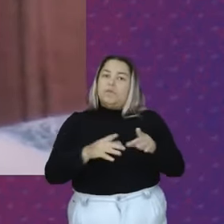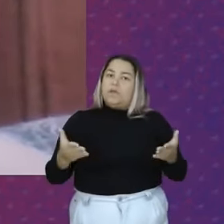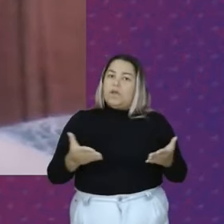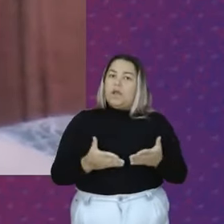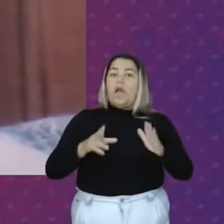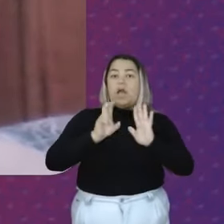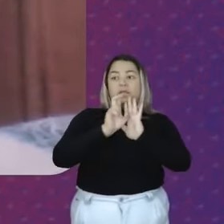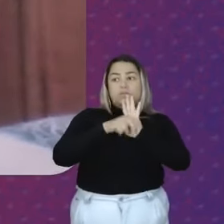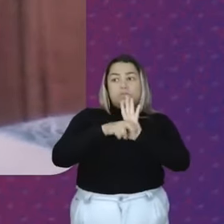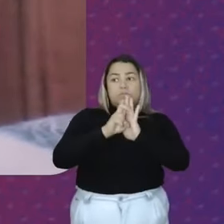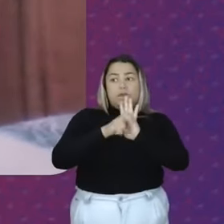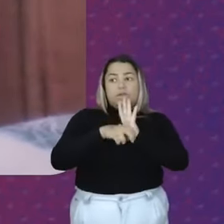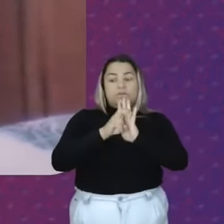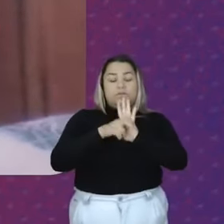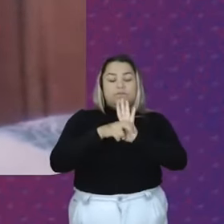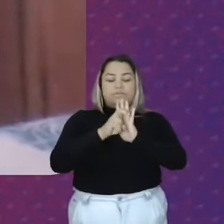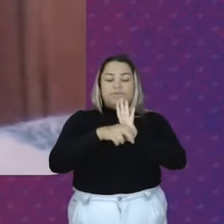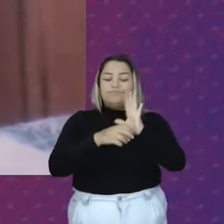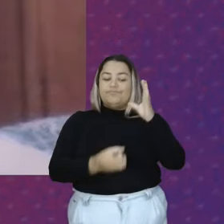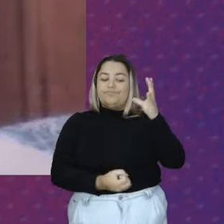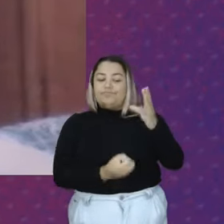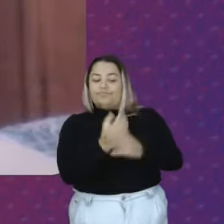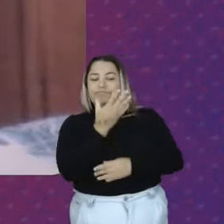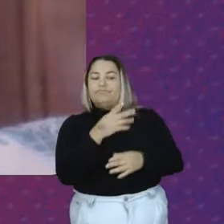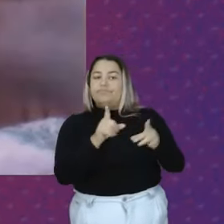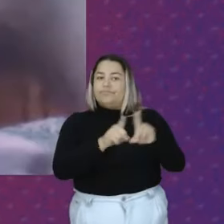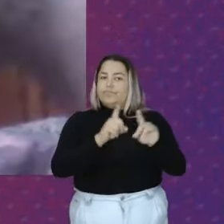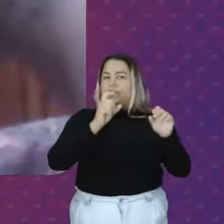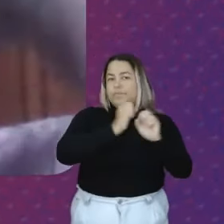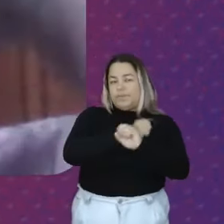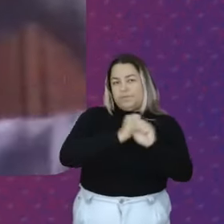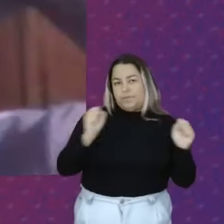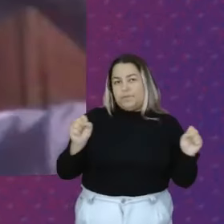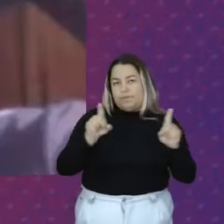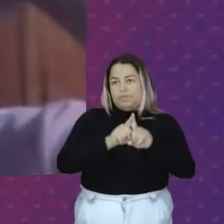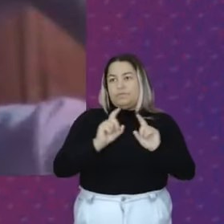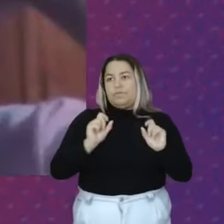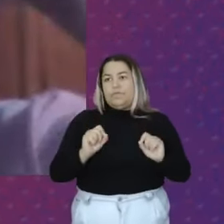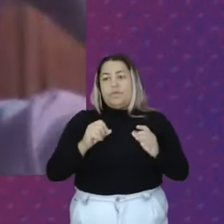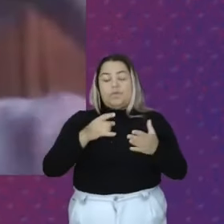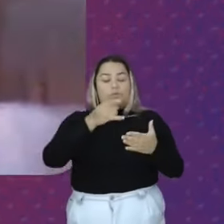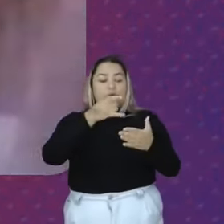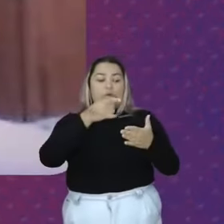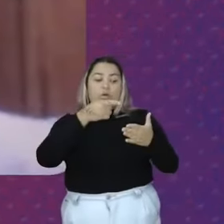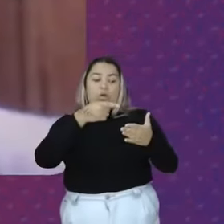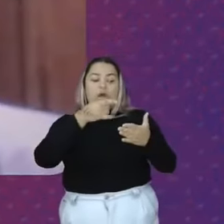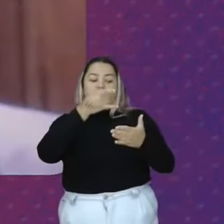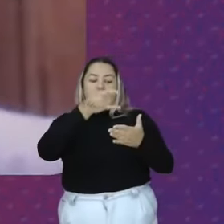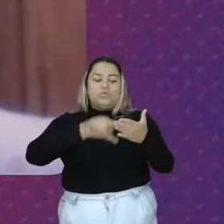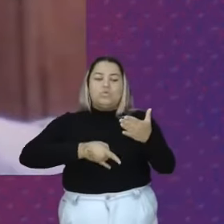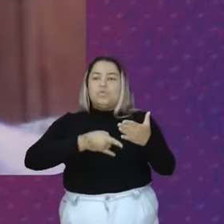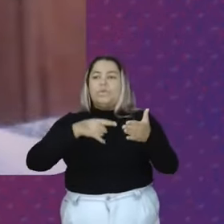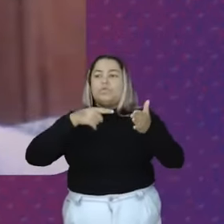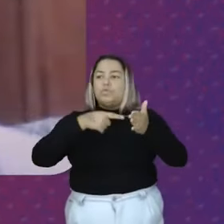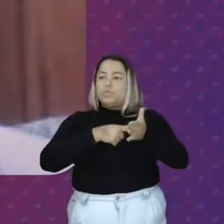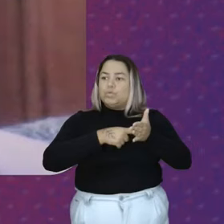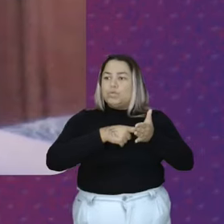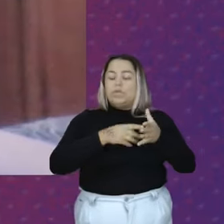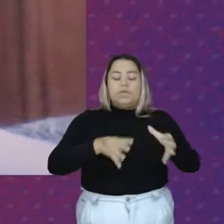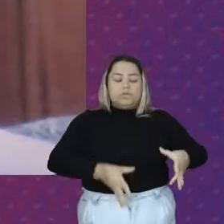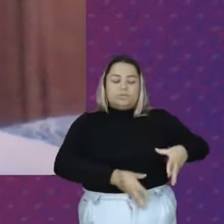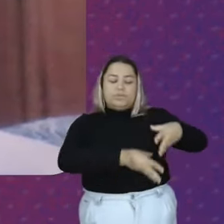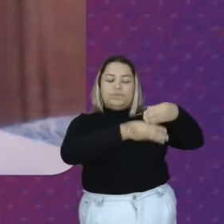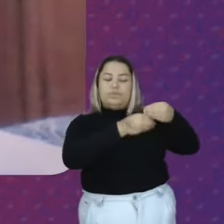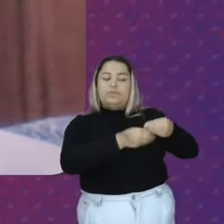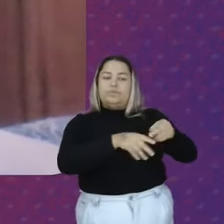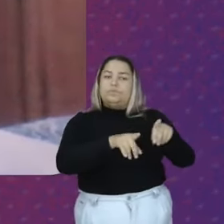Maria da Penha né criou como se diz uma a possibilidade de que o boletim de ocorrência eh inclua né a